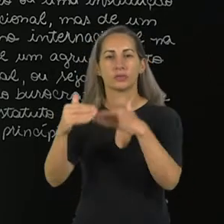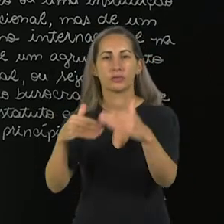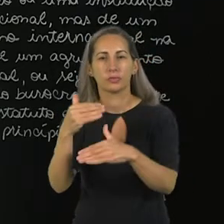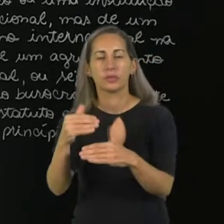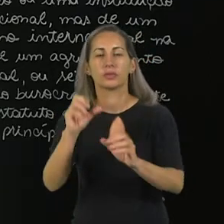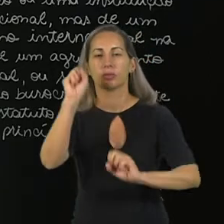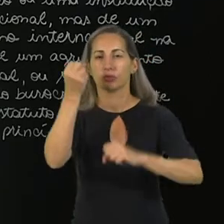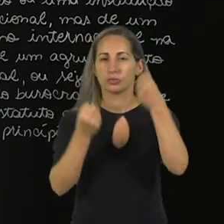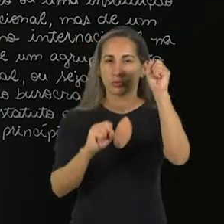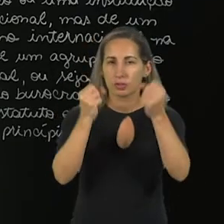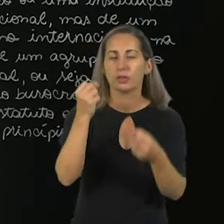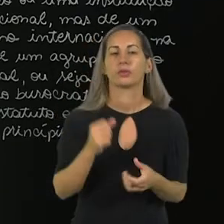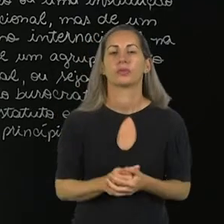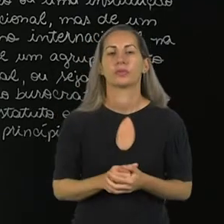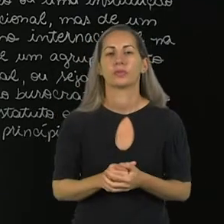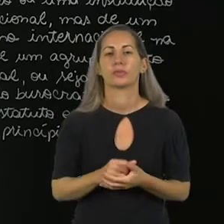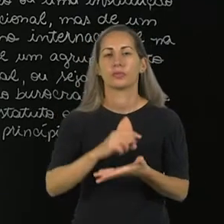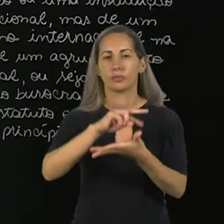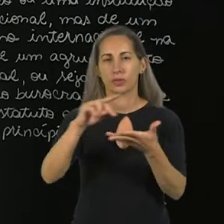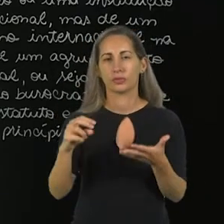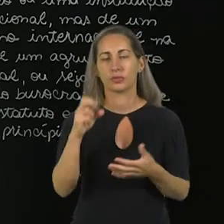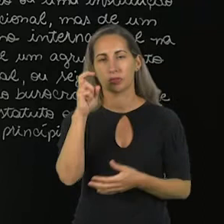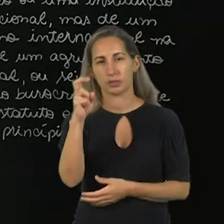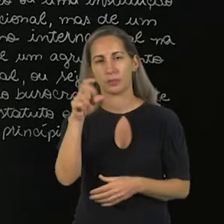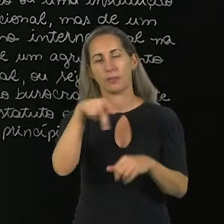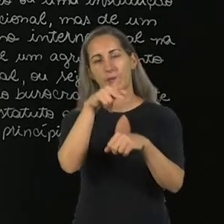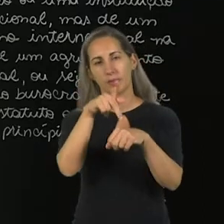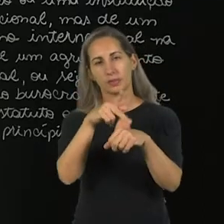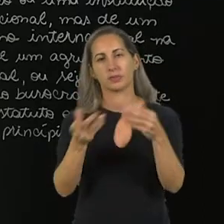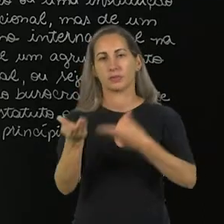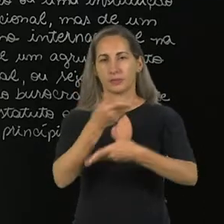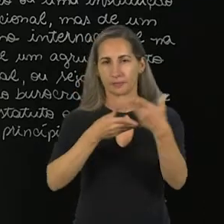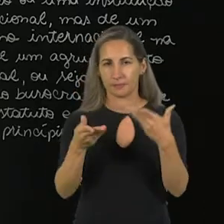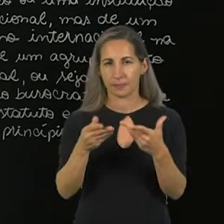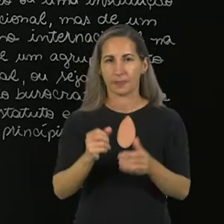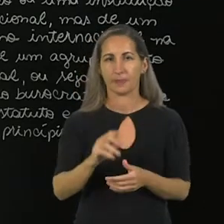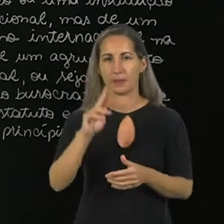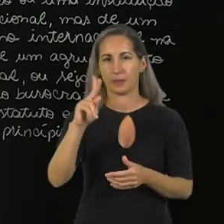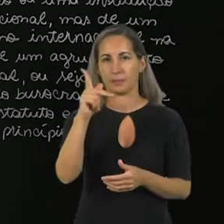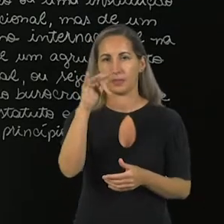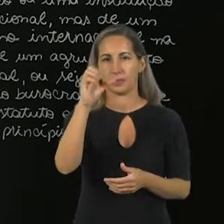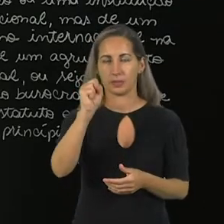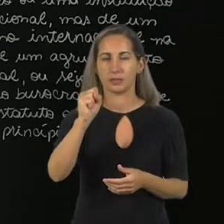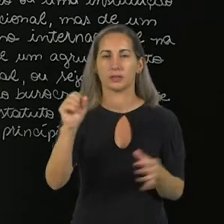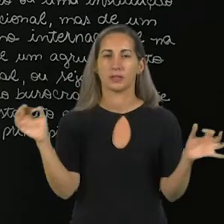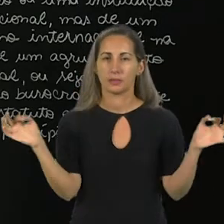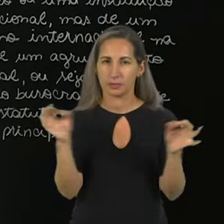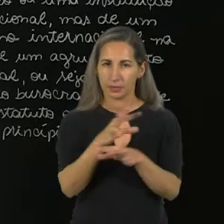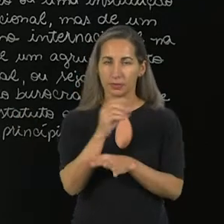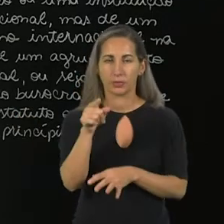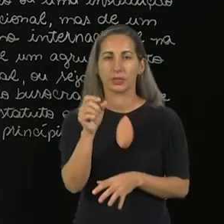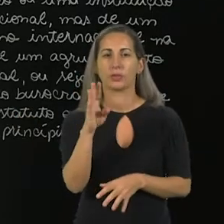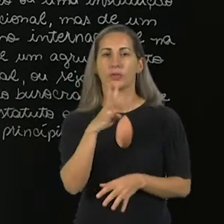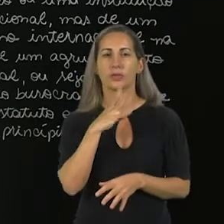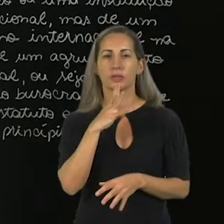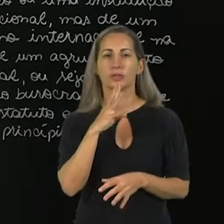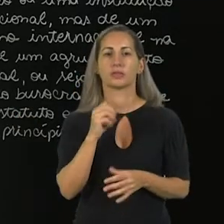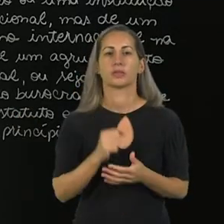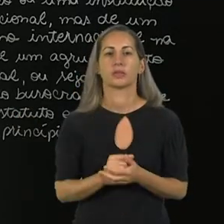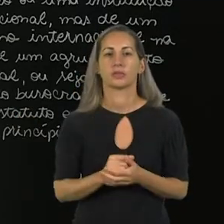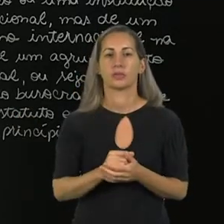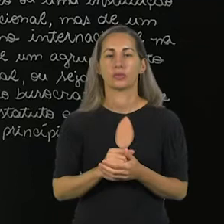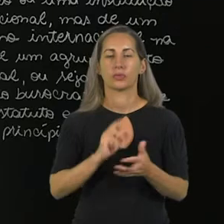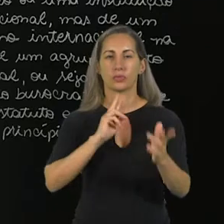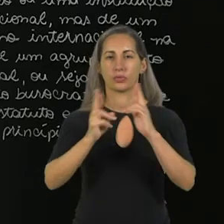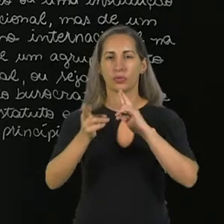produção industrial, entre esses 5 países. Dessa maneira, então, os BRICS eles acabaram sendo conhecidos como o Fórum